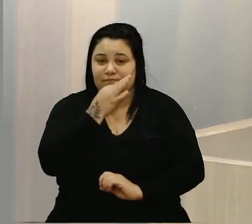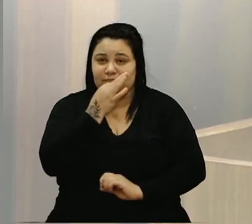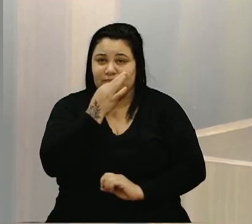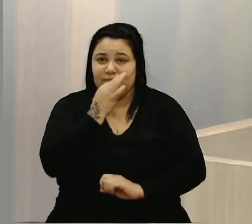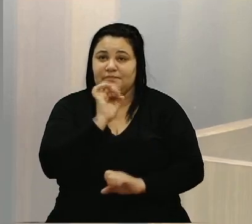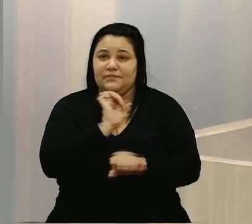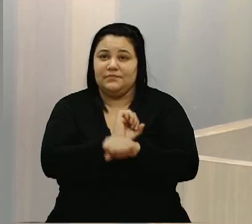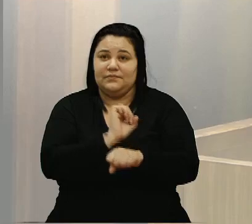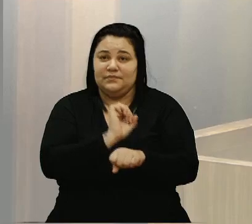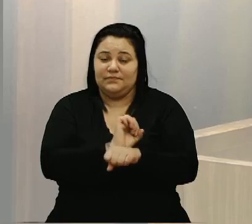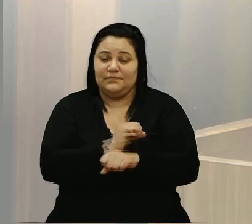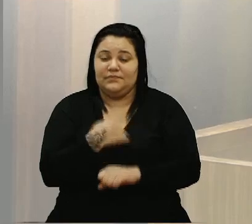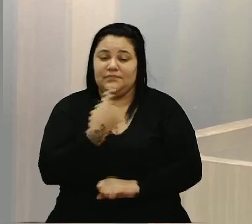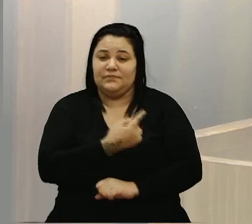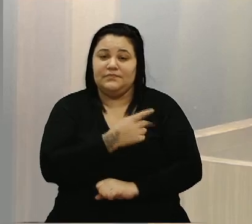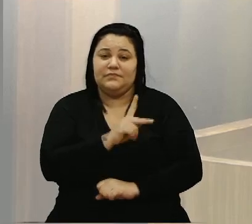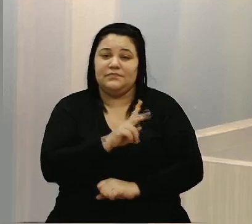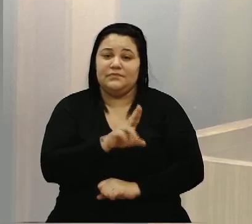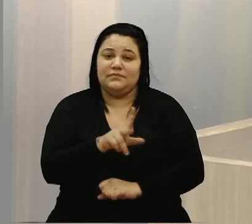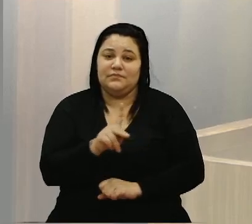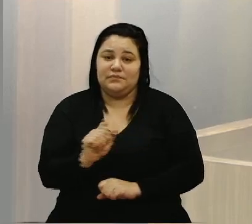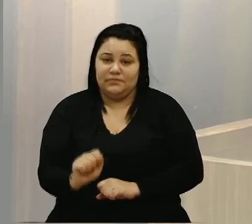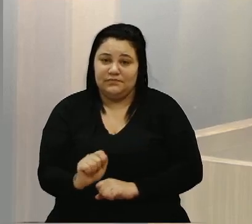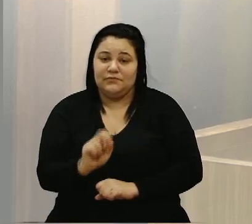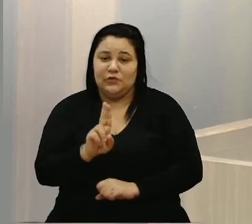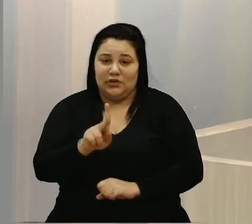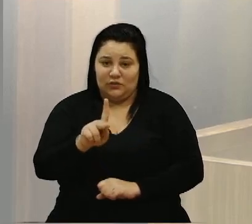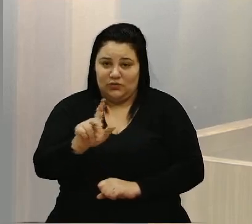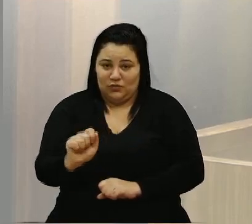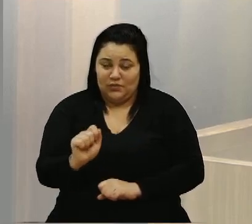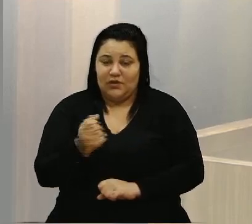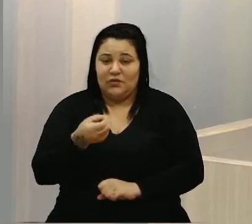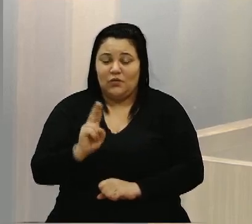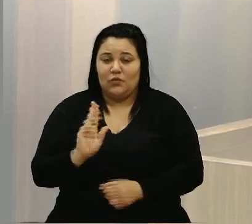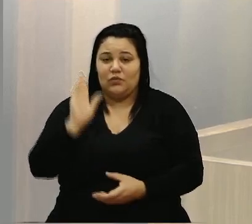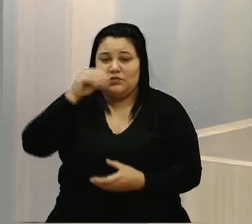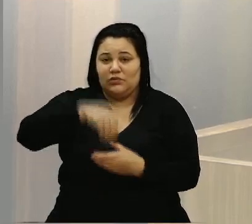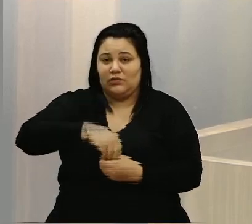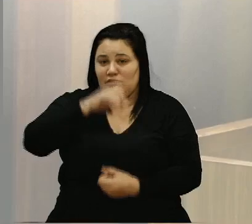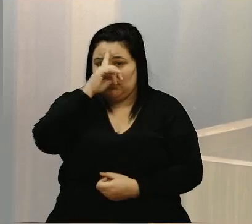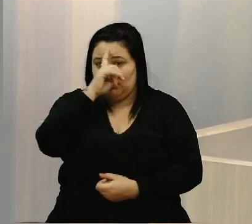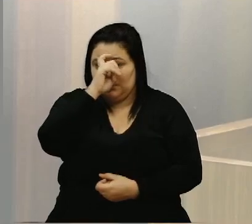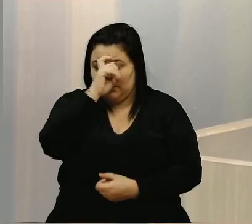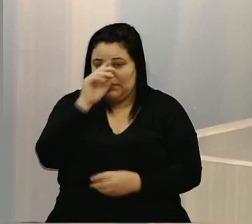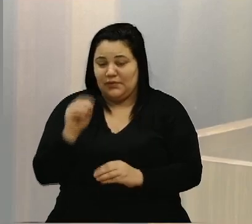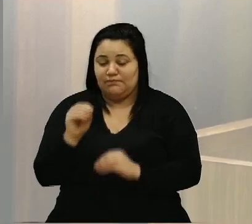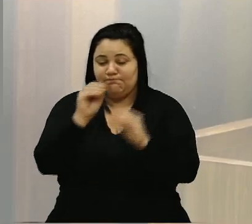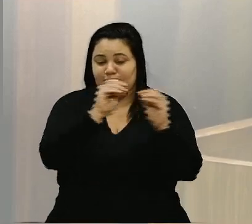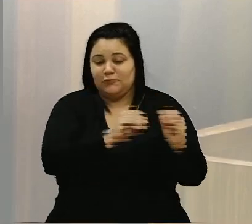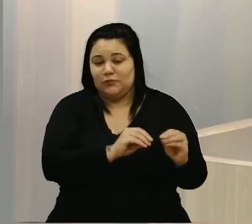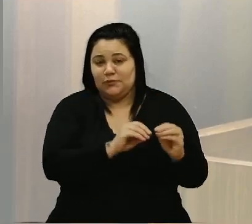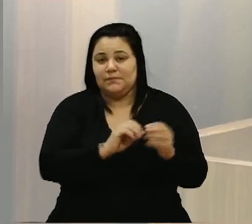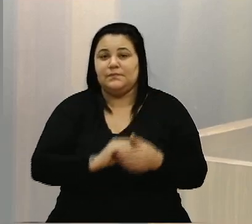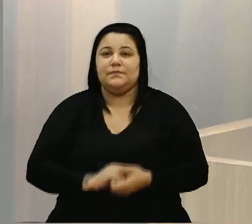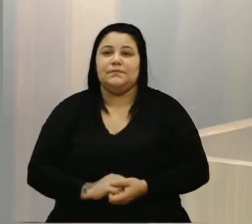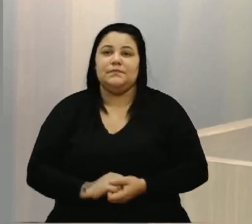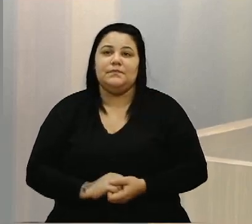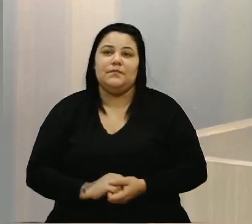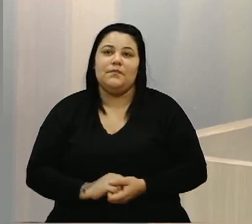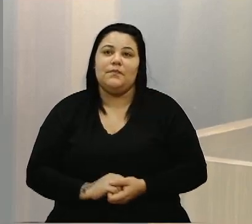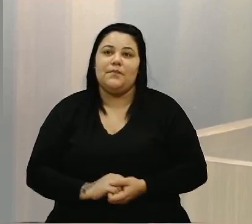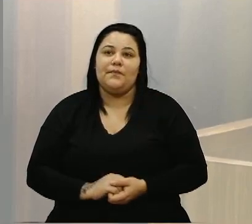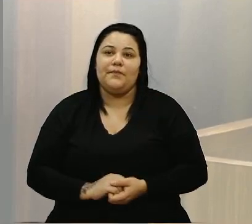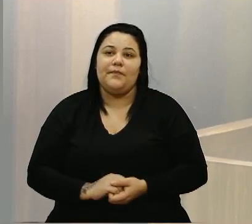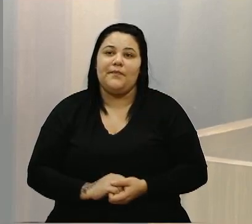aguardam nas nossas UPAs ou que aguardam dentro dos hospitais por uma transferência, né? Aguardam lá dentro de hospitais de